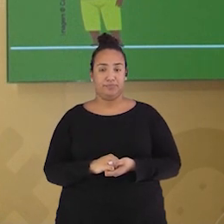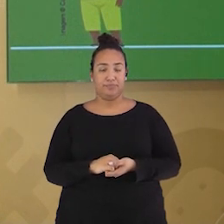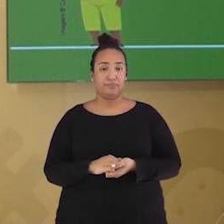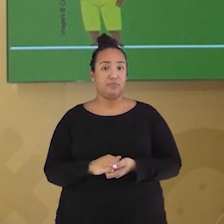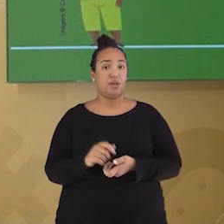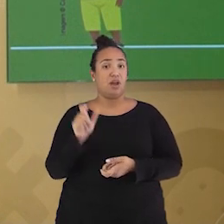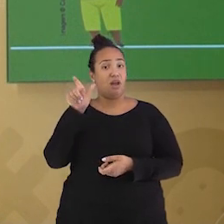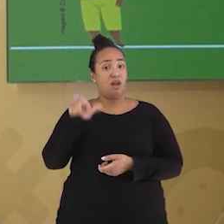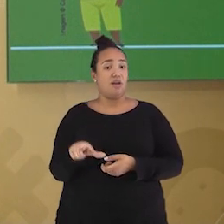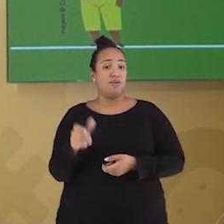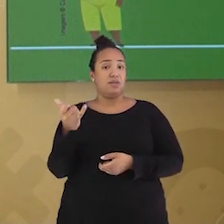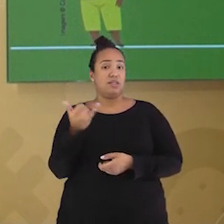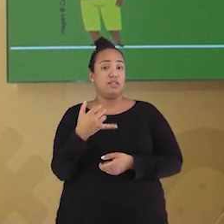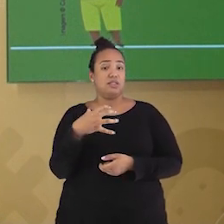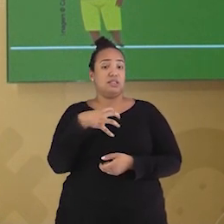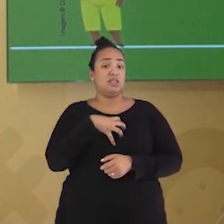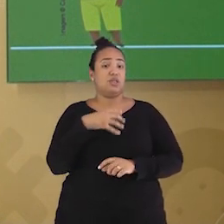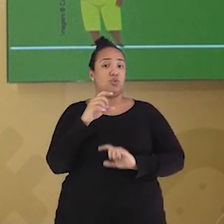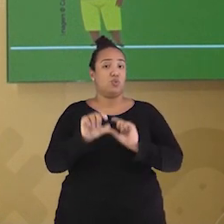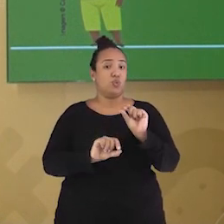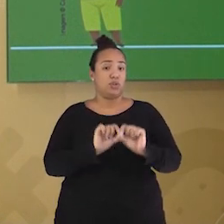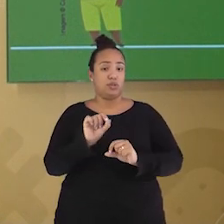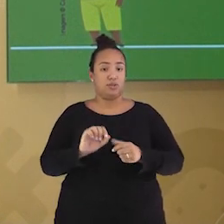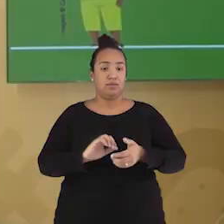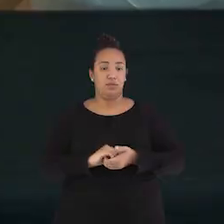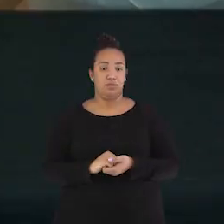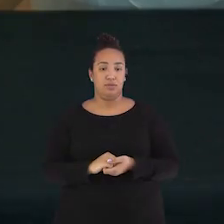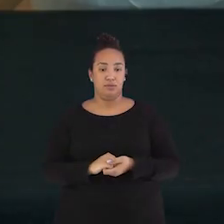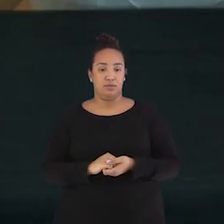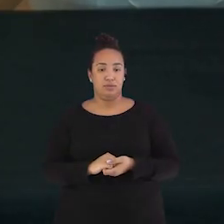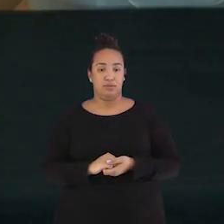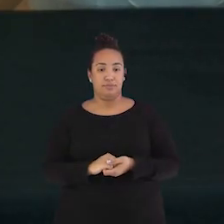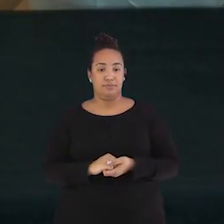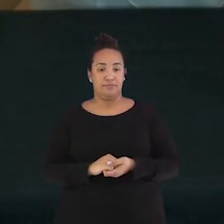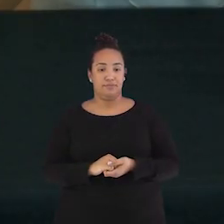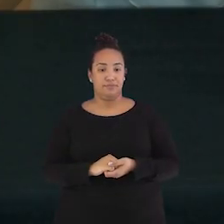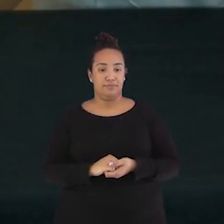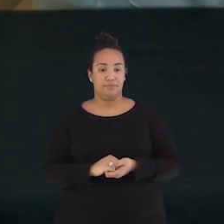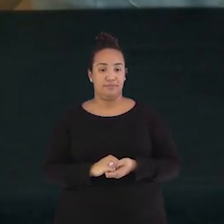Você vai me dizer o que você sente, tá, Thalita?